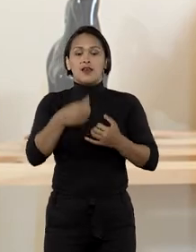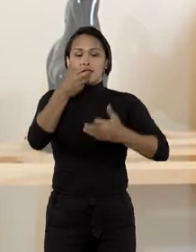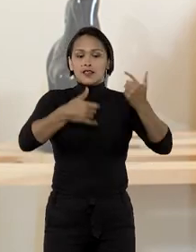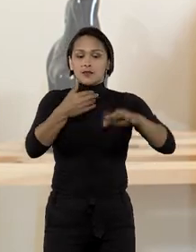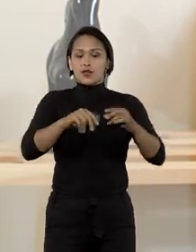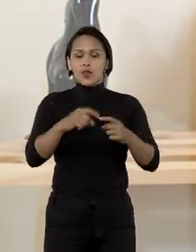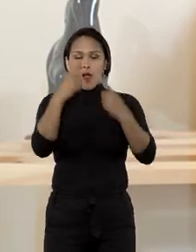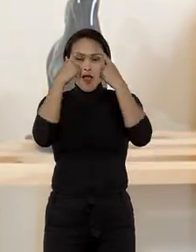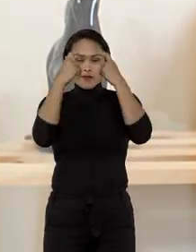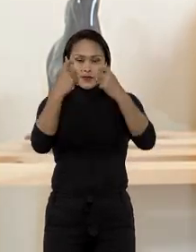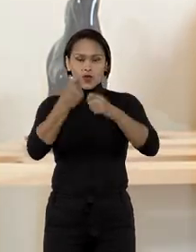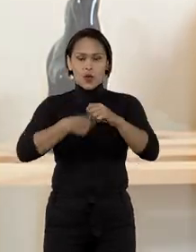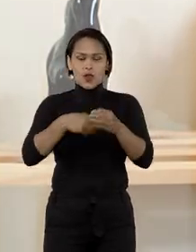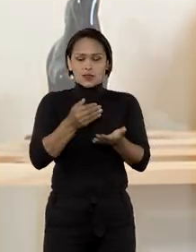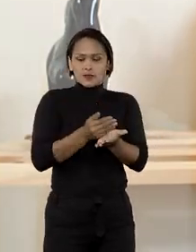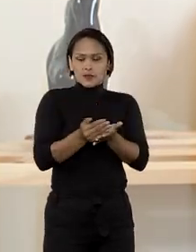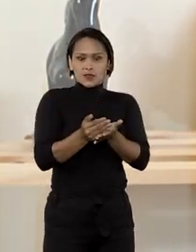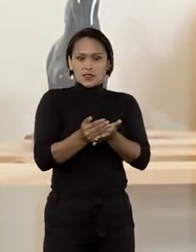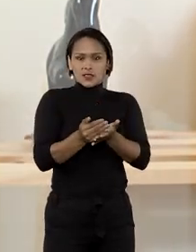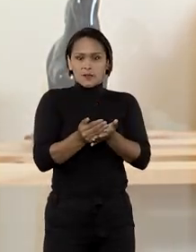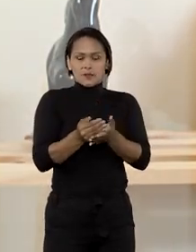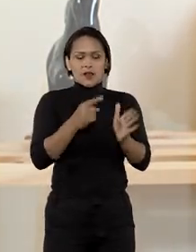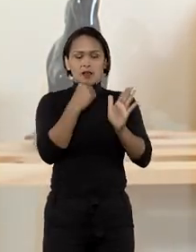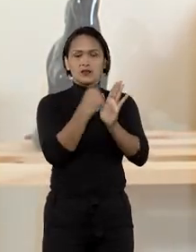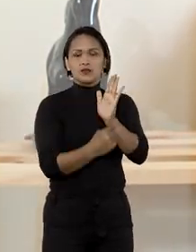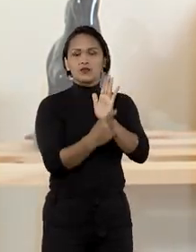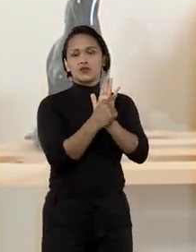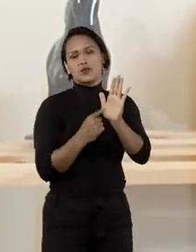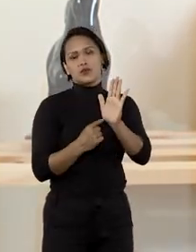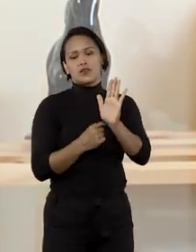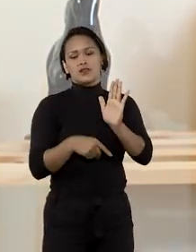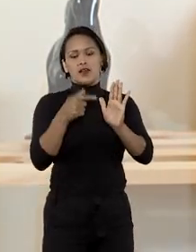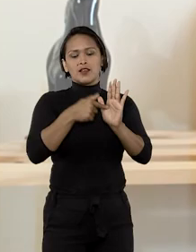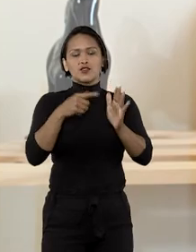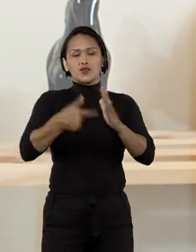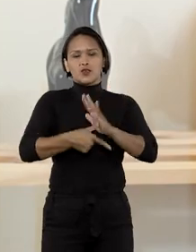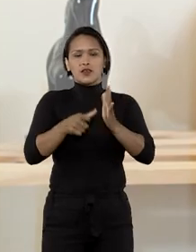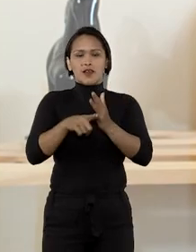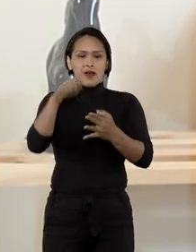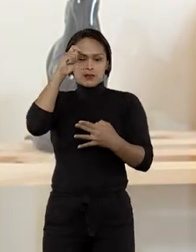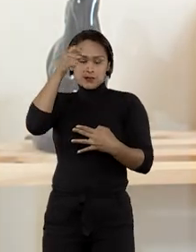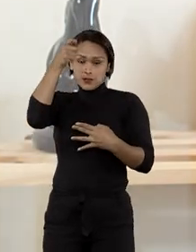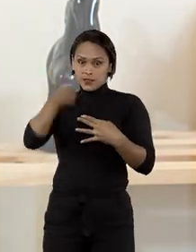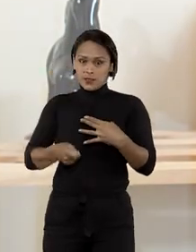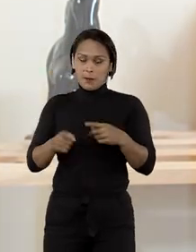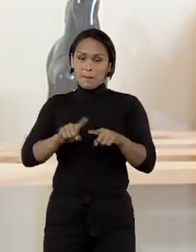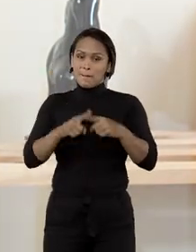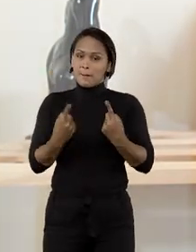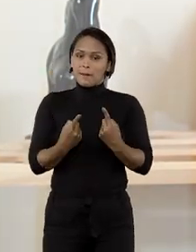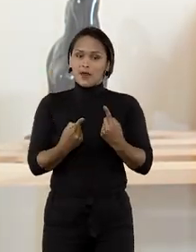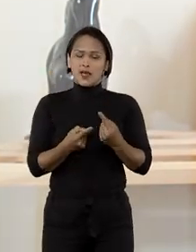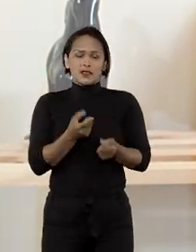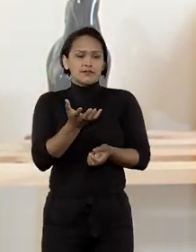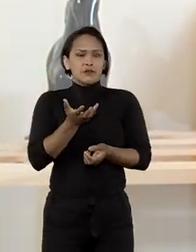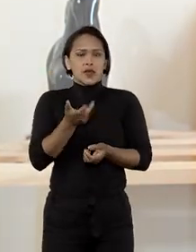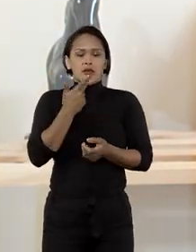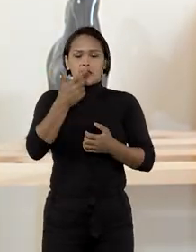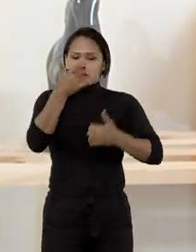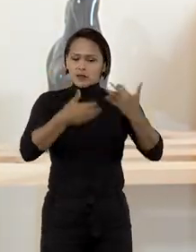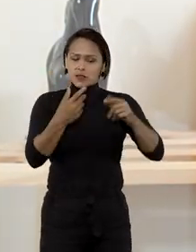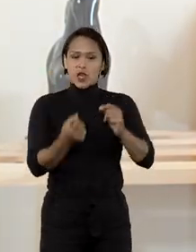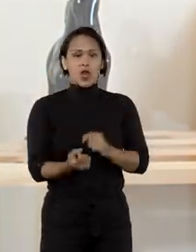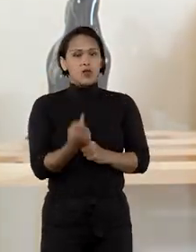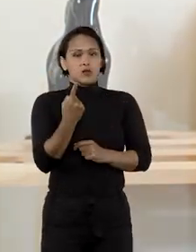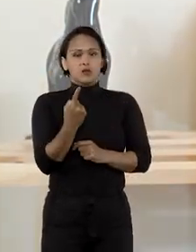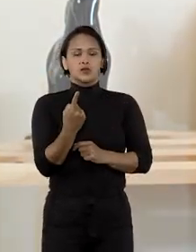do princípio dispositivo implica nulidade do que foi decidido. Mas não quer dizer que o princípio